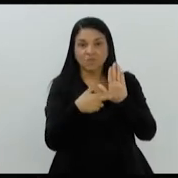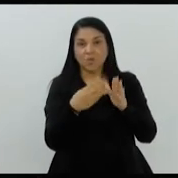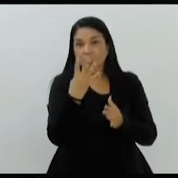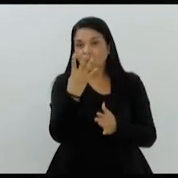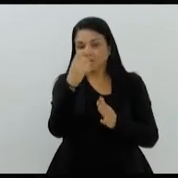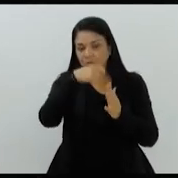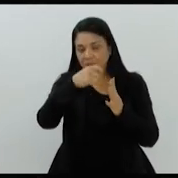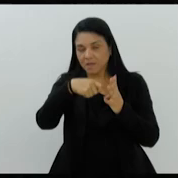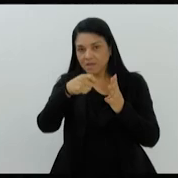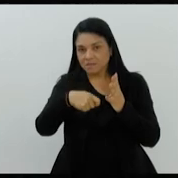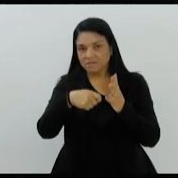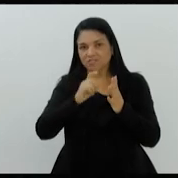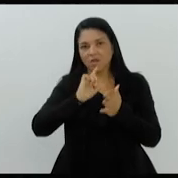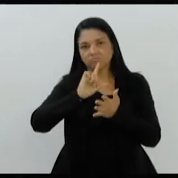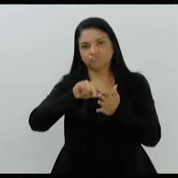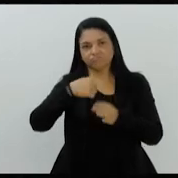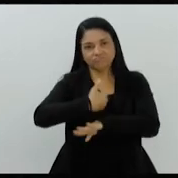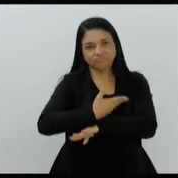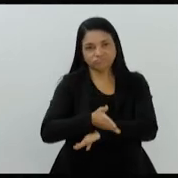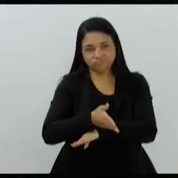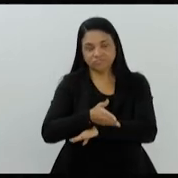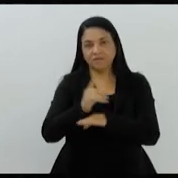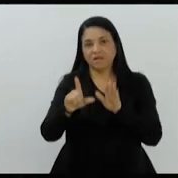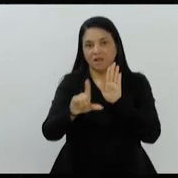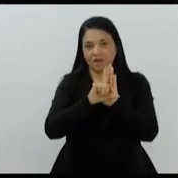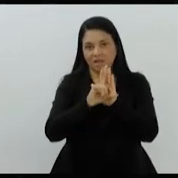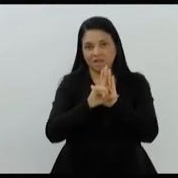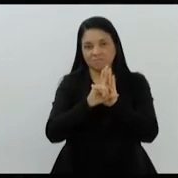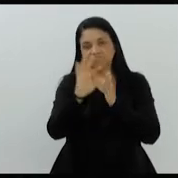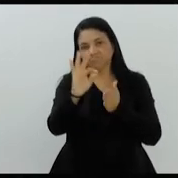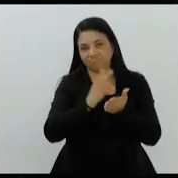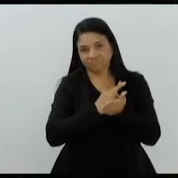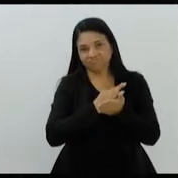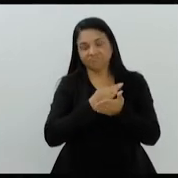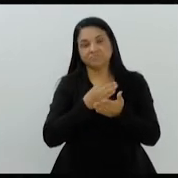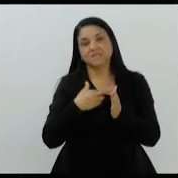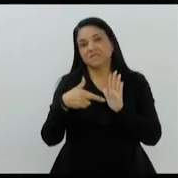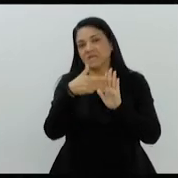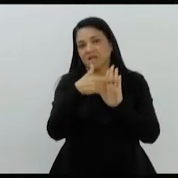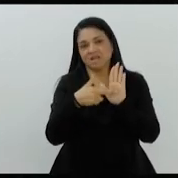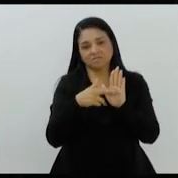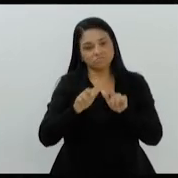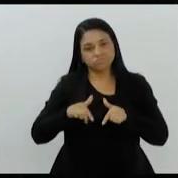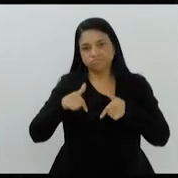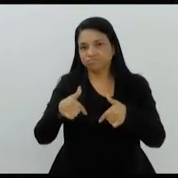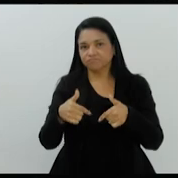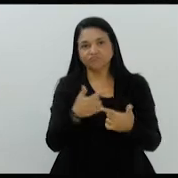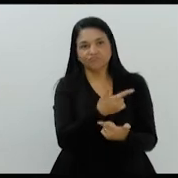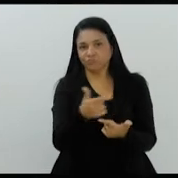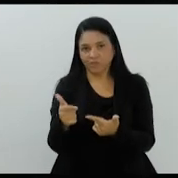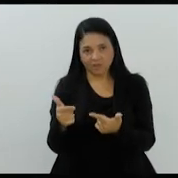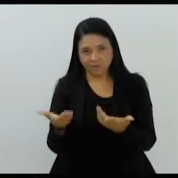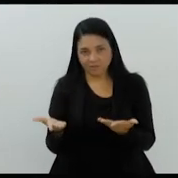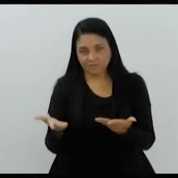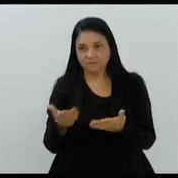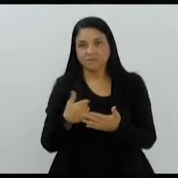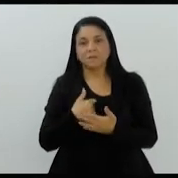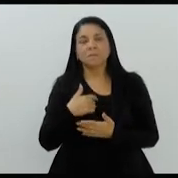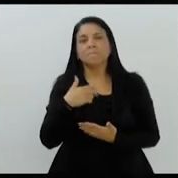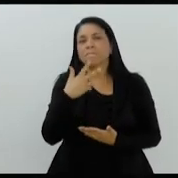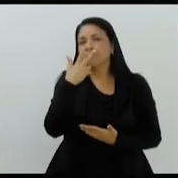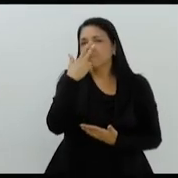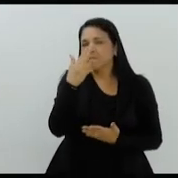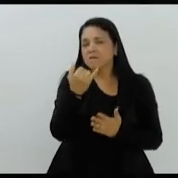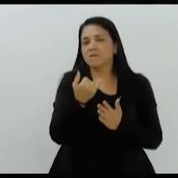4 meses passaram da sanção da lei e a regulamentação não sai. Parece que o